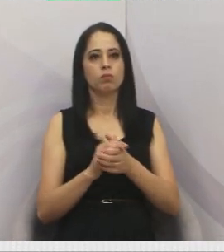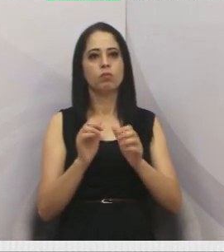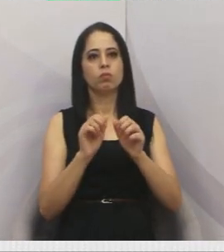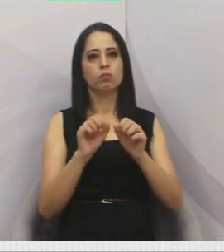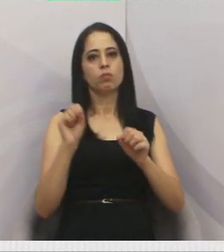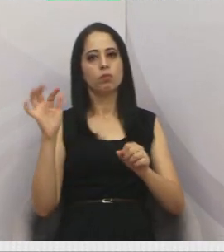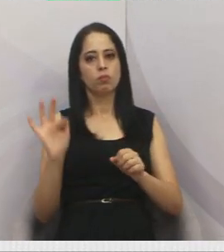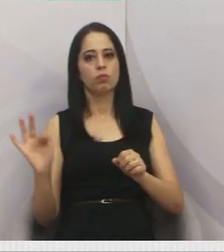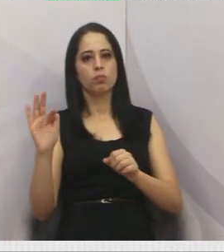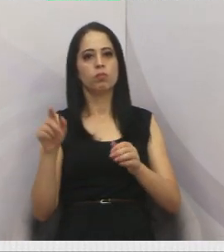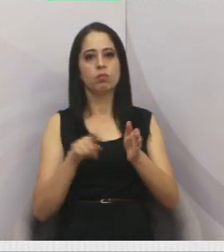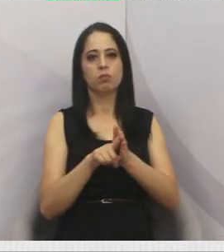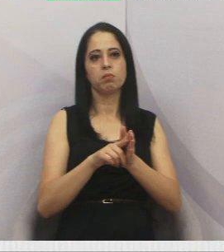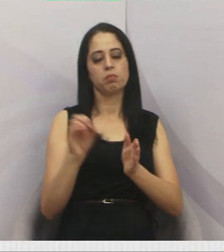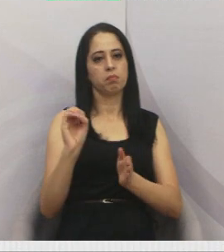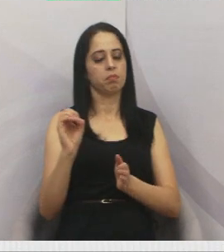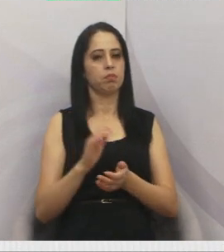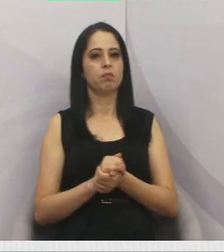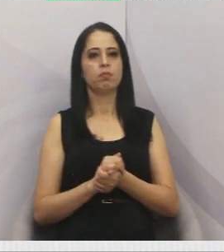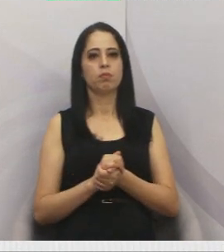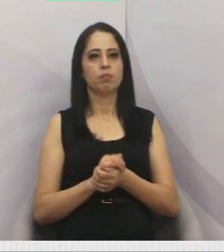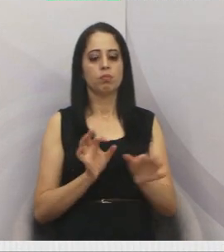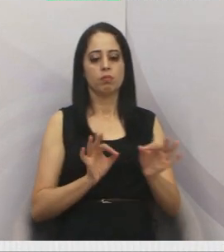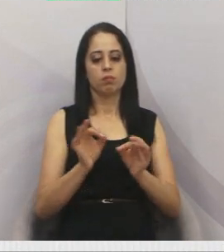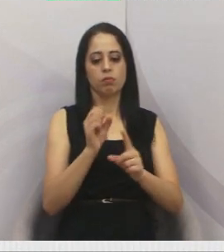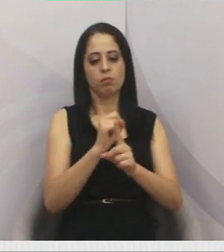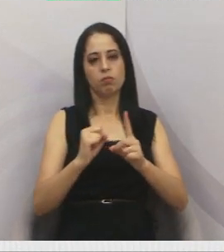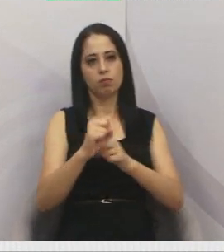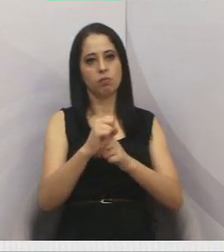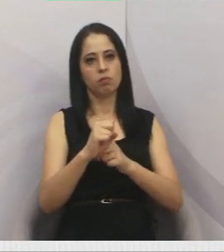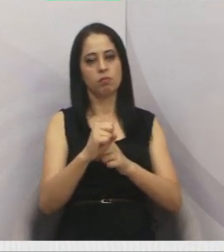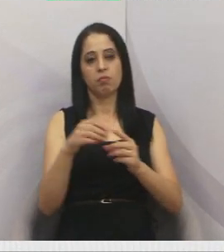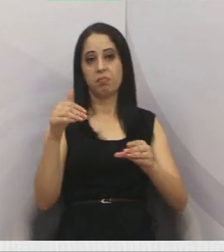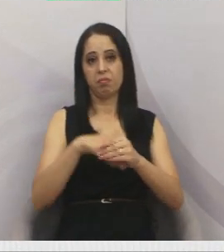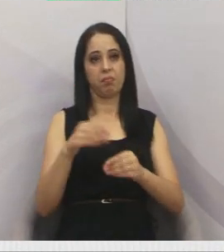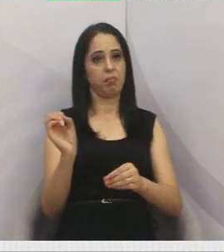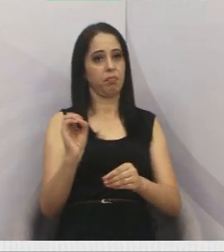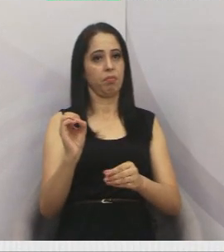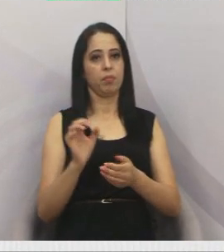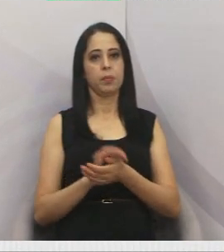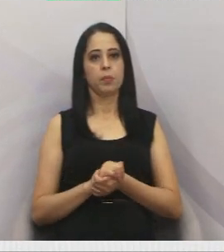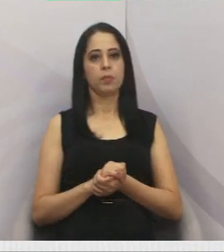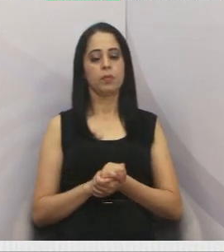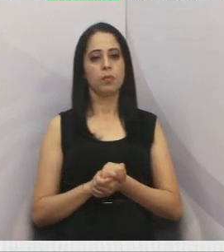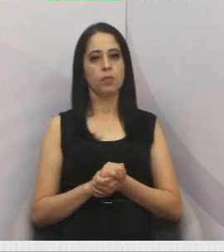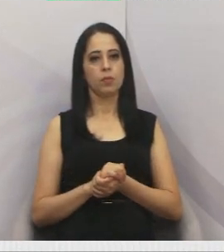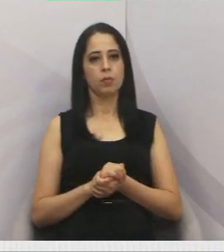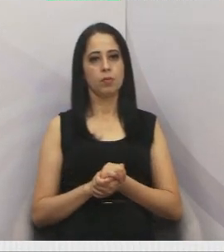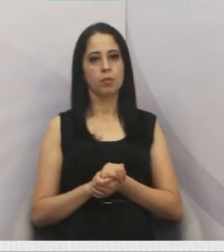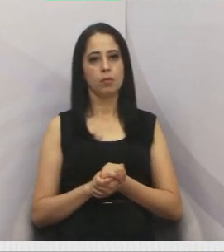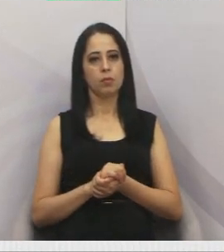Acadêmicas. Voto em branco. Segmento Organização da Sociedade Civil. Voto em branco. Próximo voto.